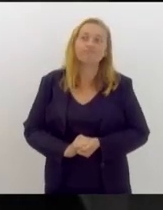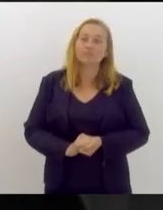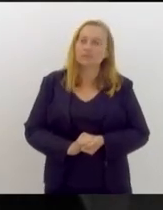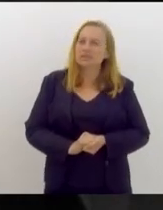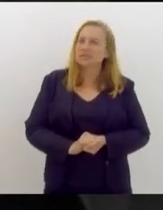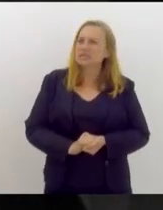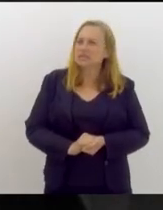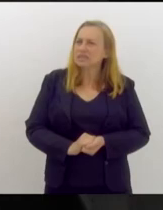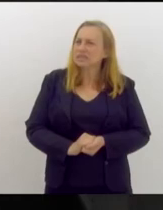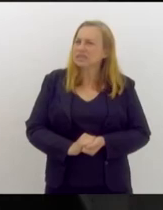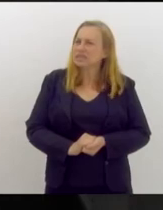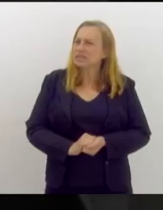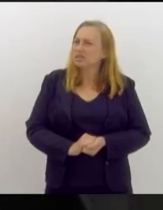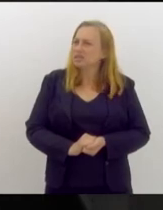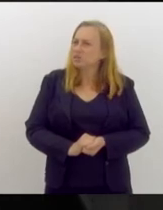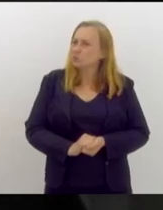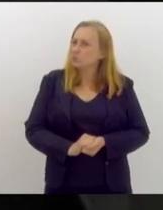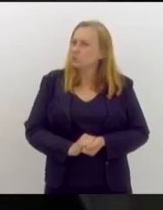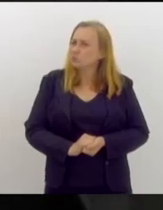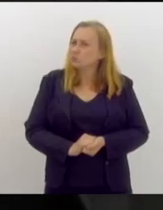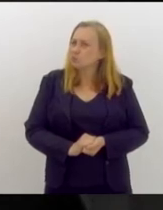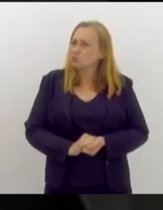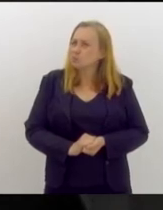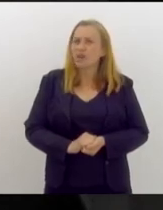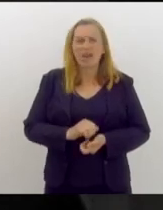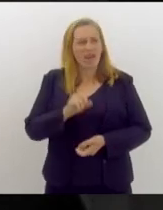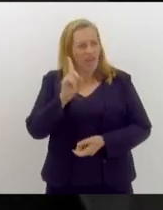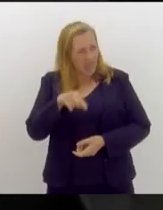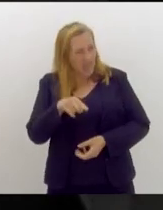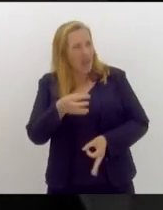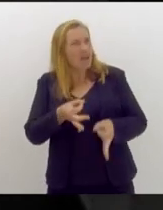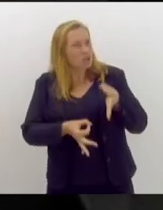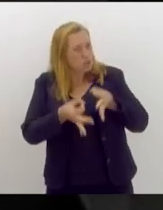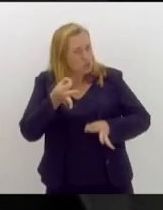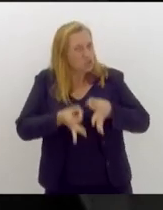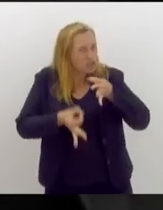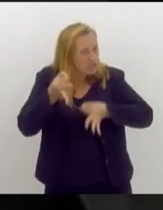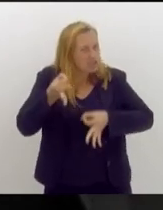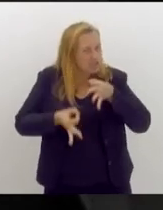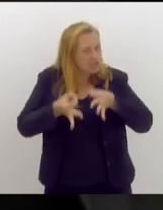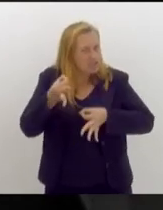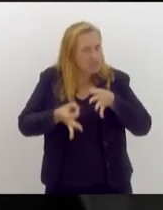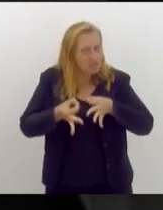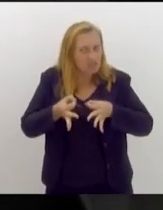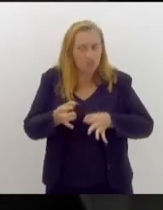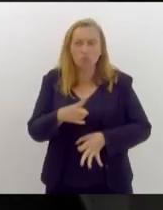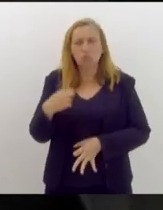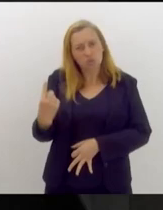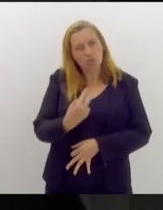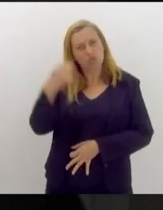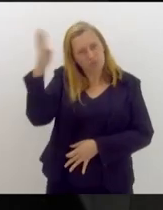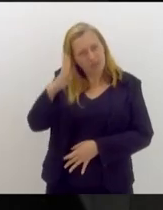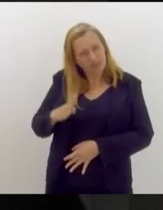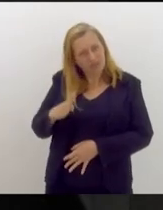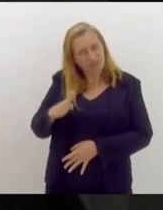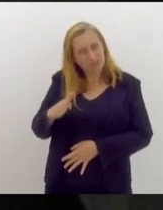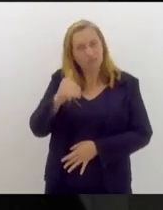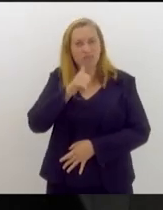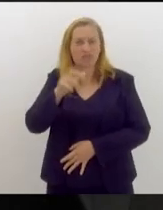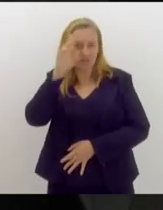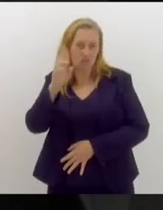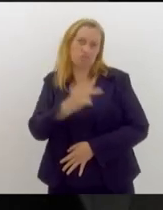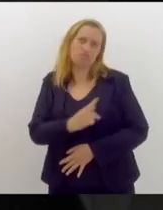Será que essa é a justiça do nosso Brasil senhora Presidente